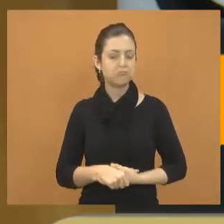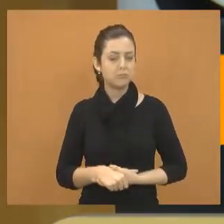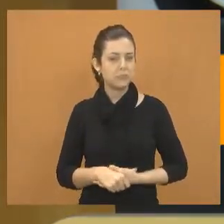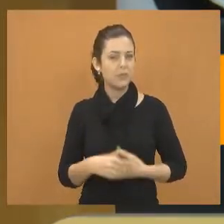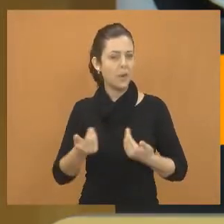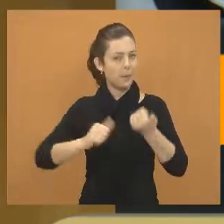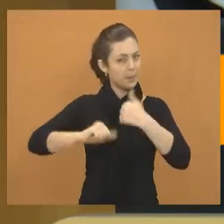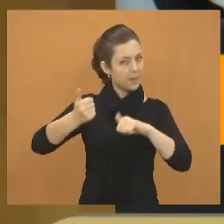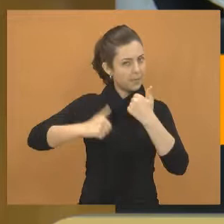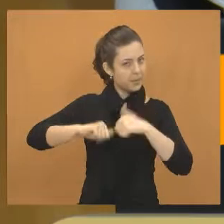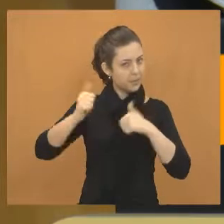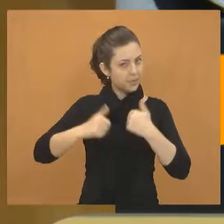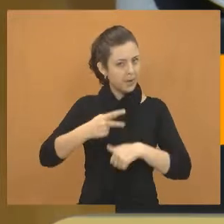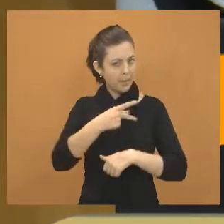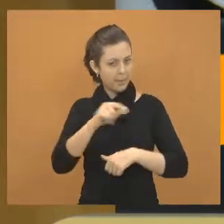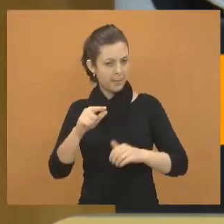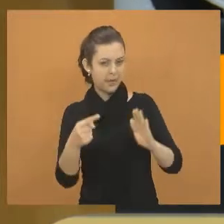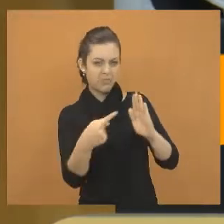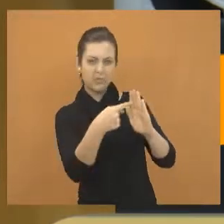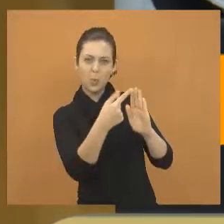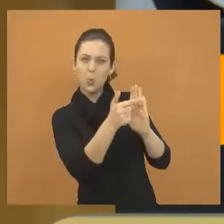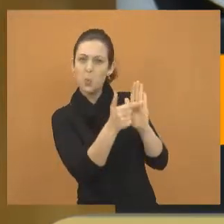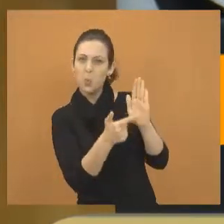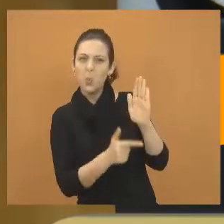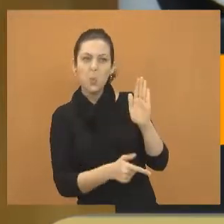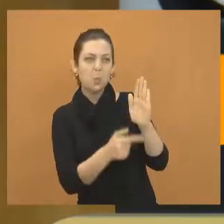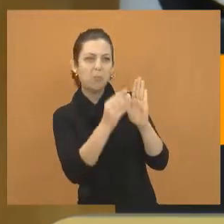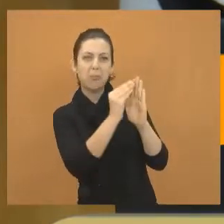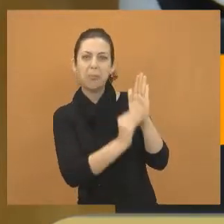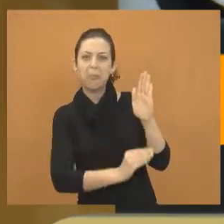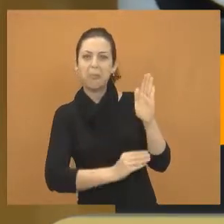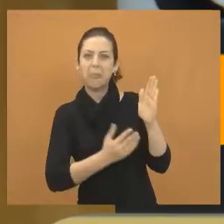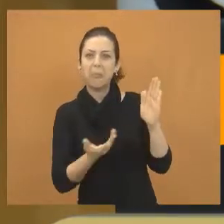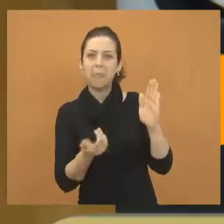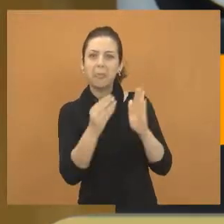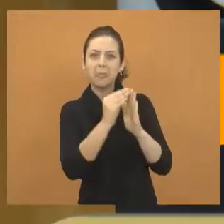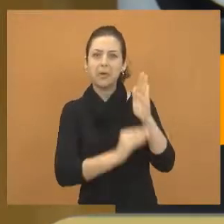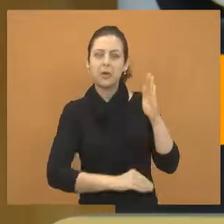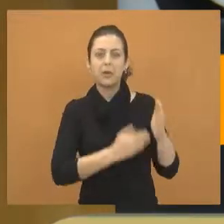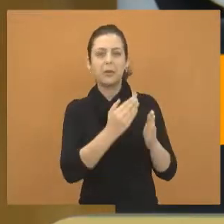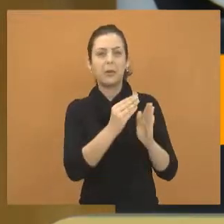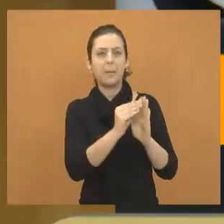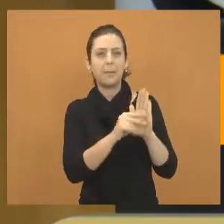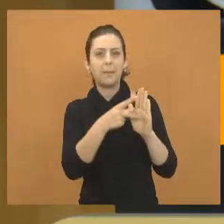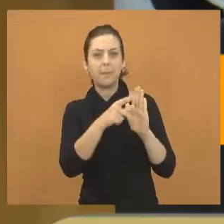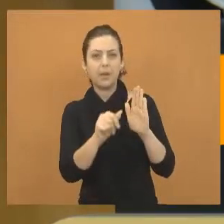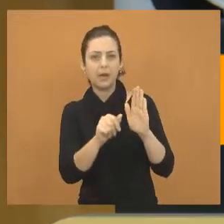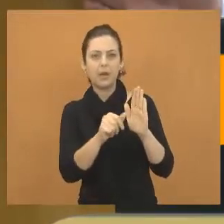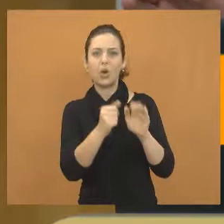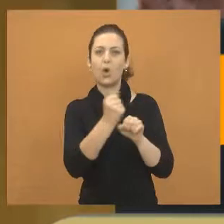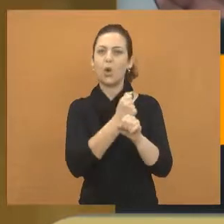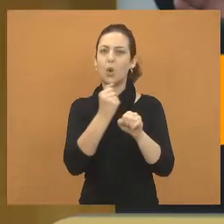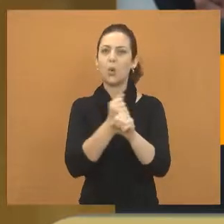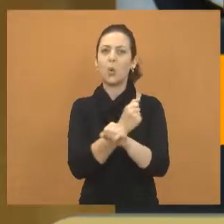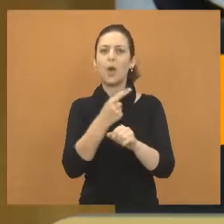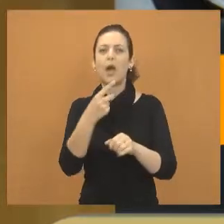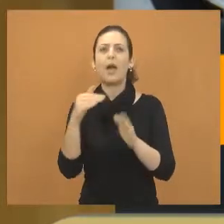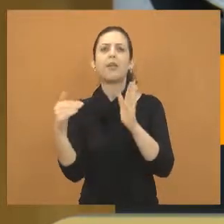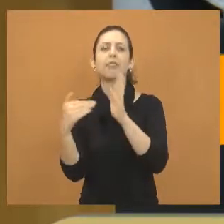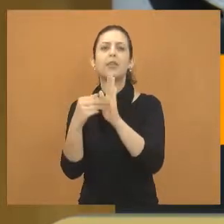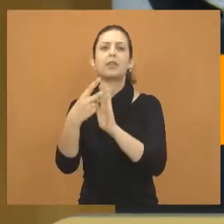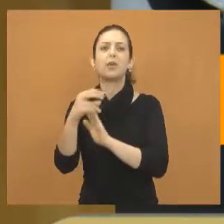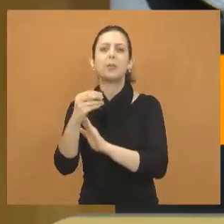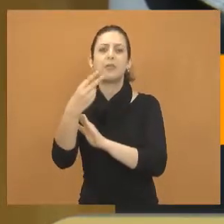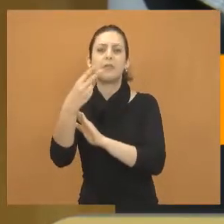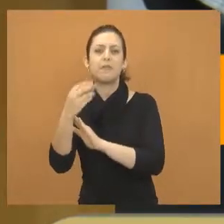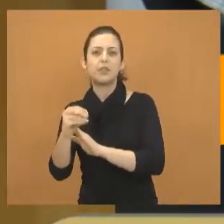que eu analisei aqui no PPA? Não está no processo, no PPA, a construção até 2020, que